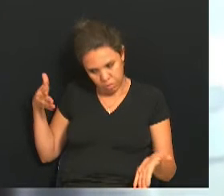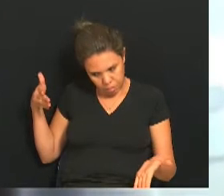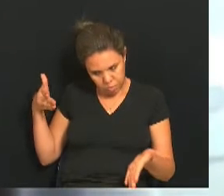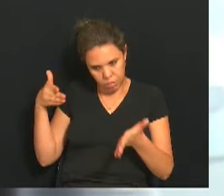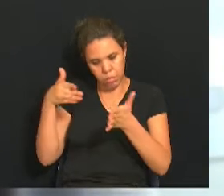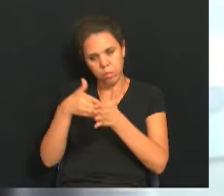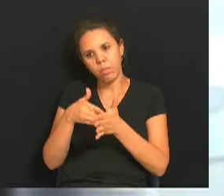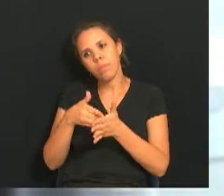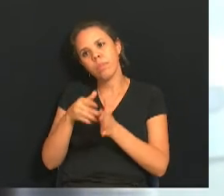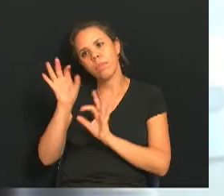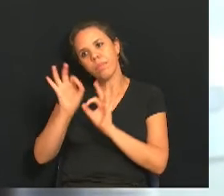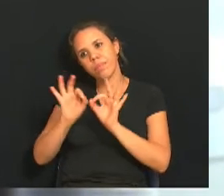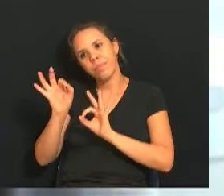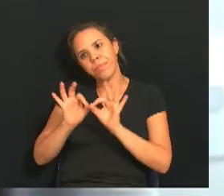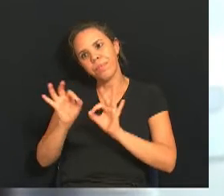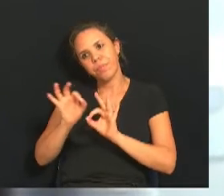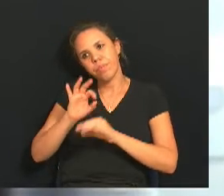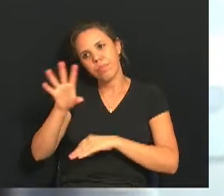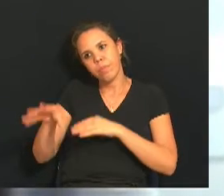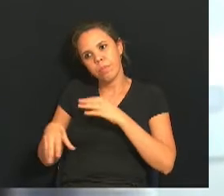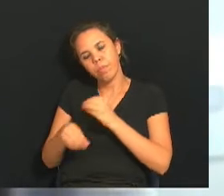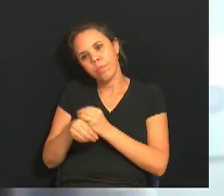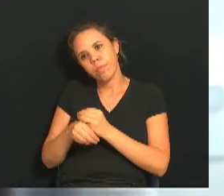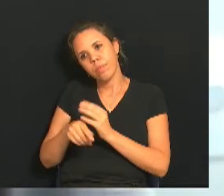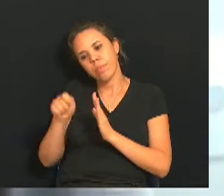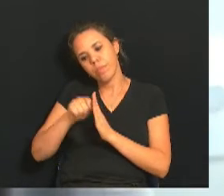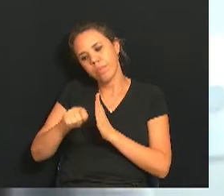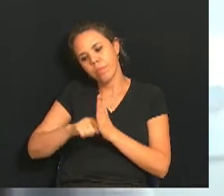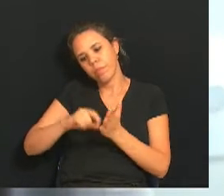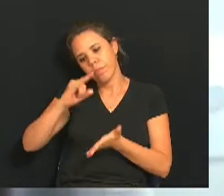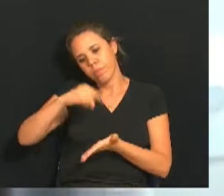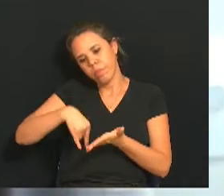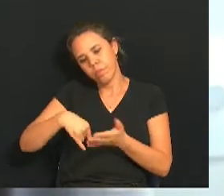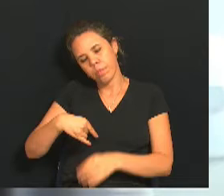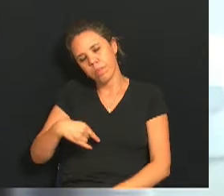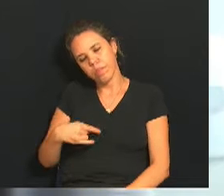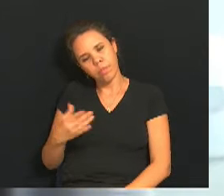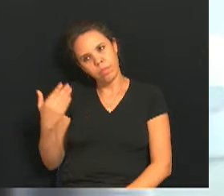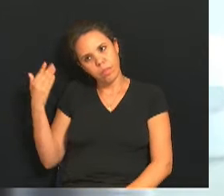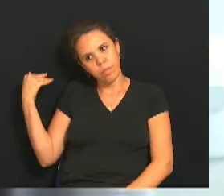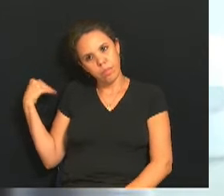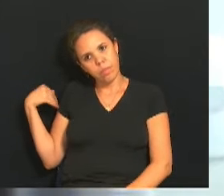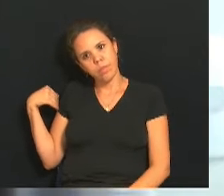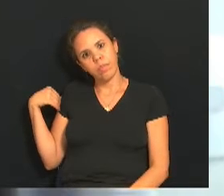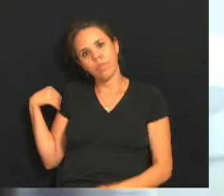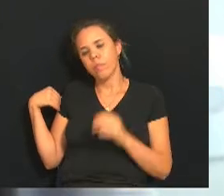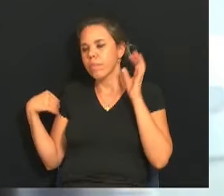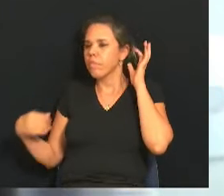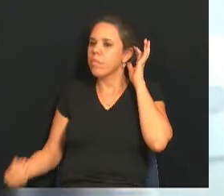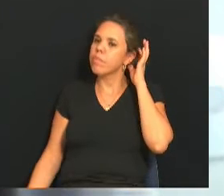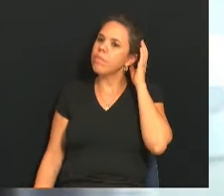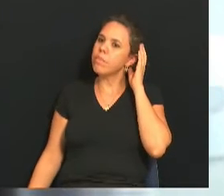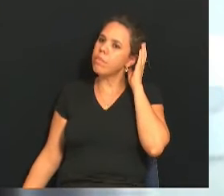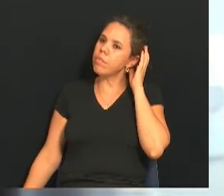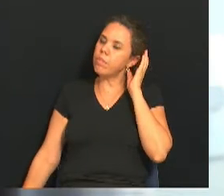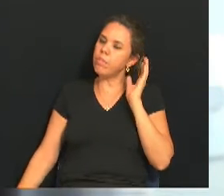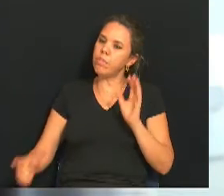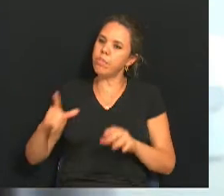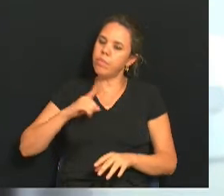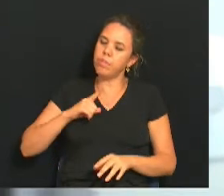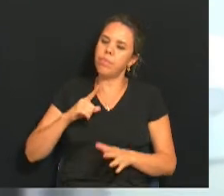é a elaboração e a propositura da minuta, né? Isso, na época, foi encaminhado, houve trânsito